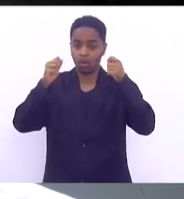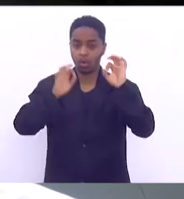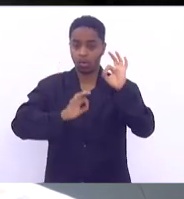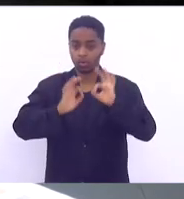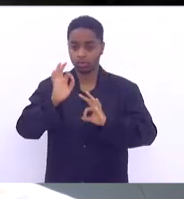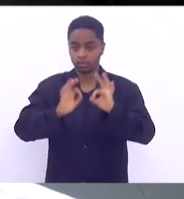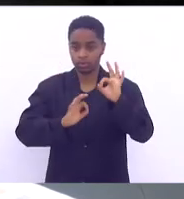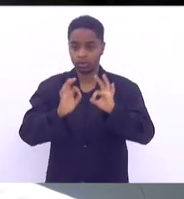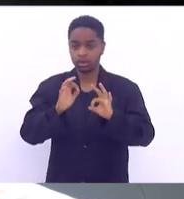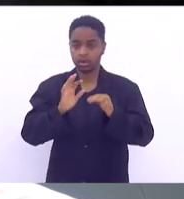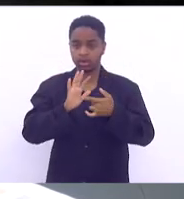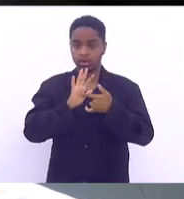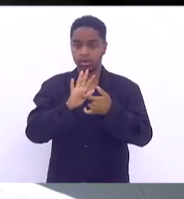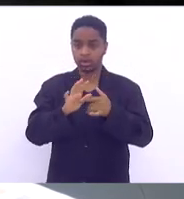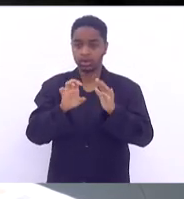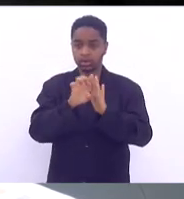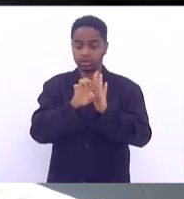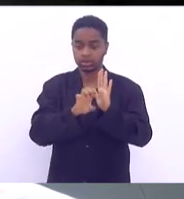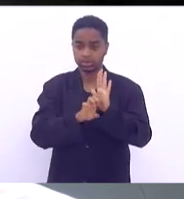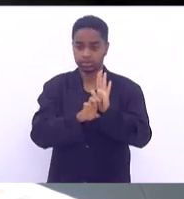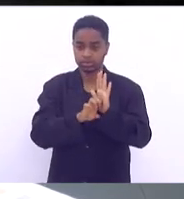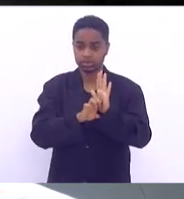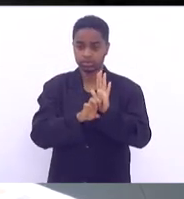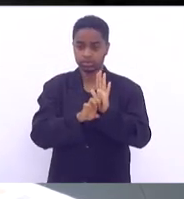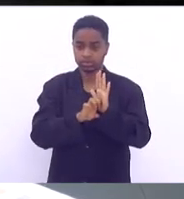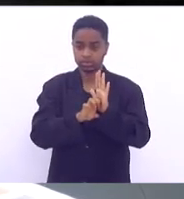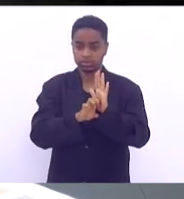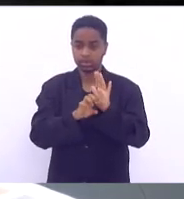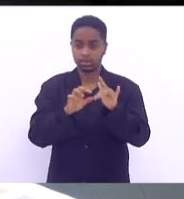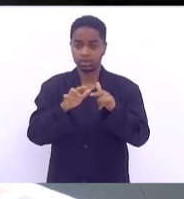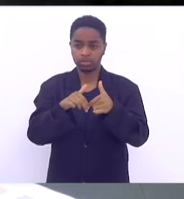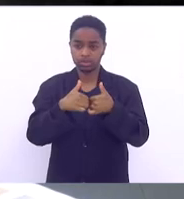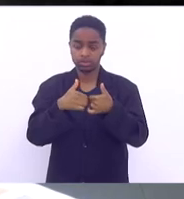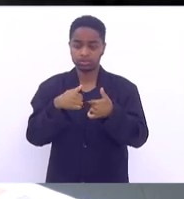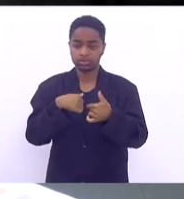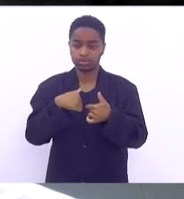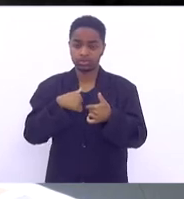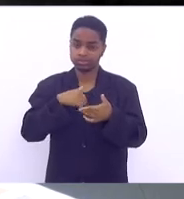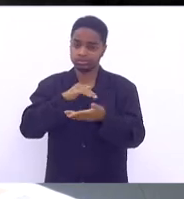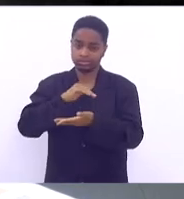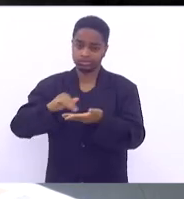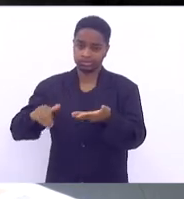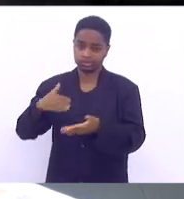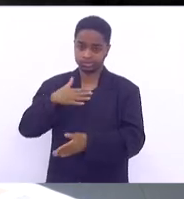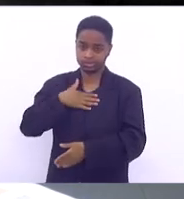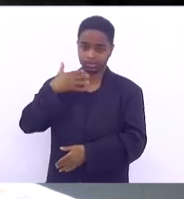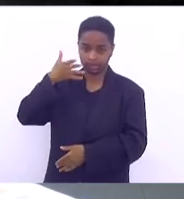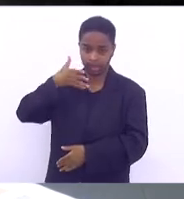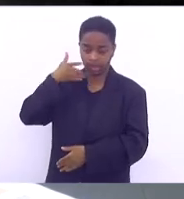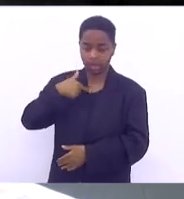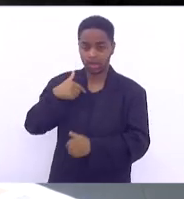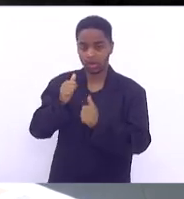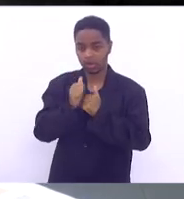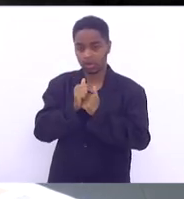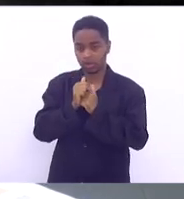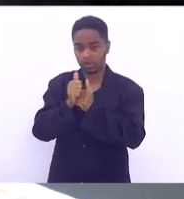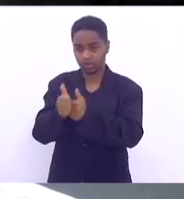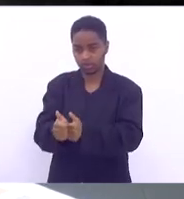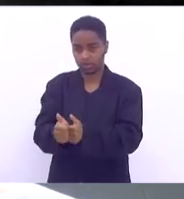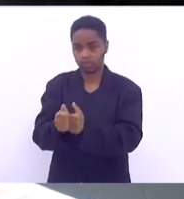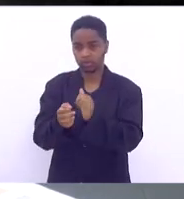não explicita estatuto do servidor. Não. Por isso, eu retiro minha ponderação, acompanho